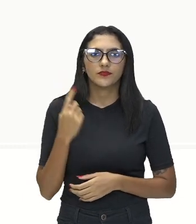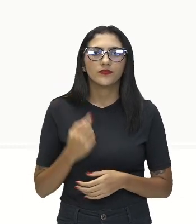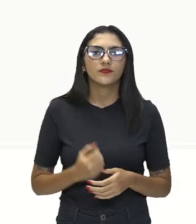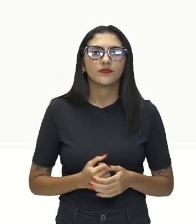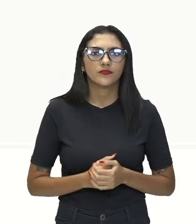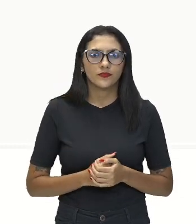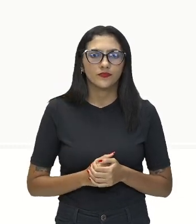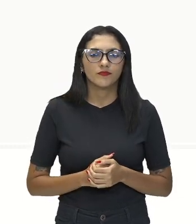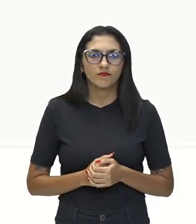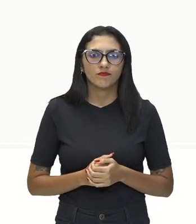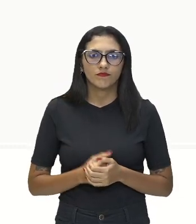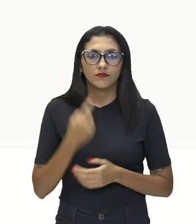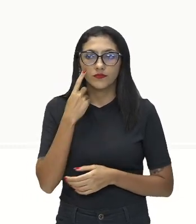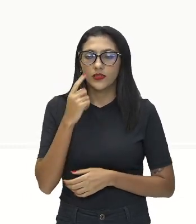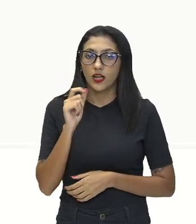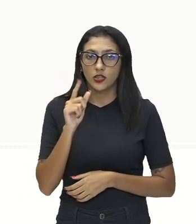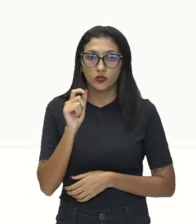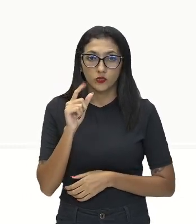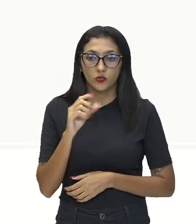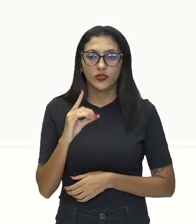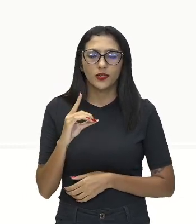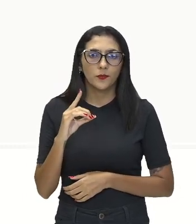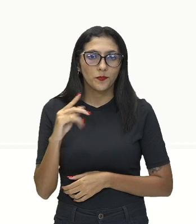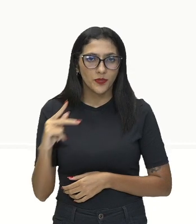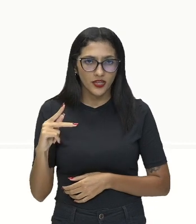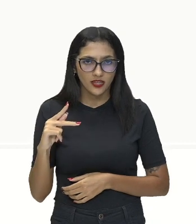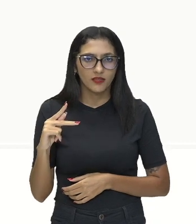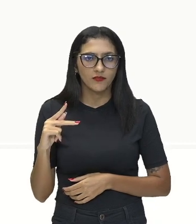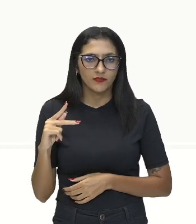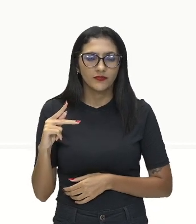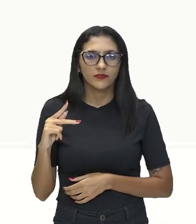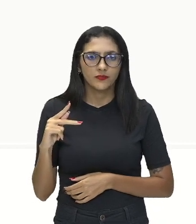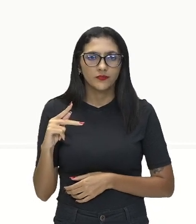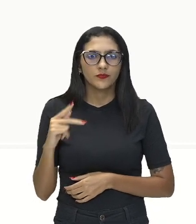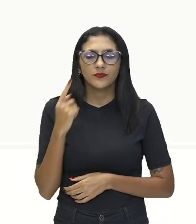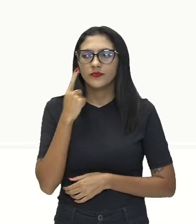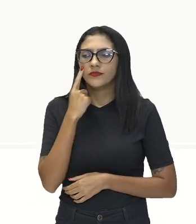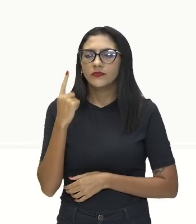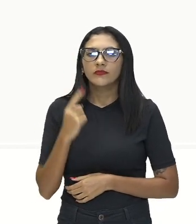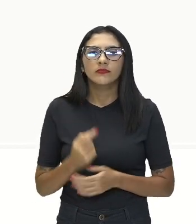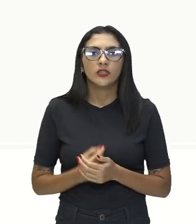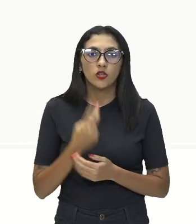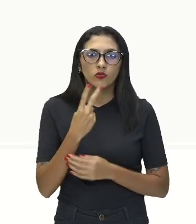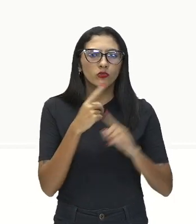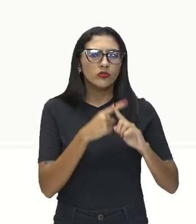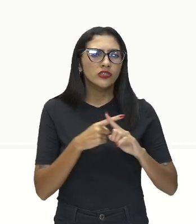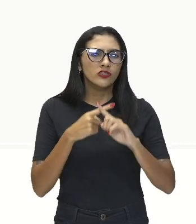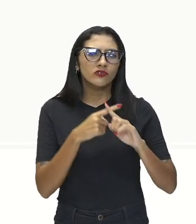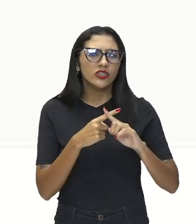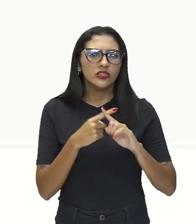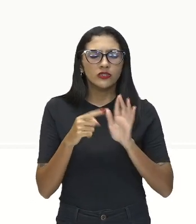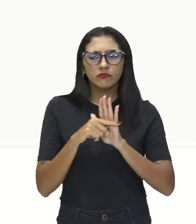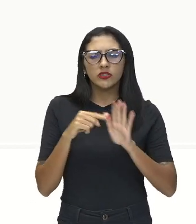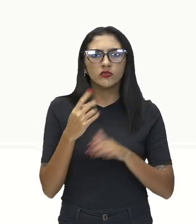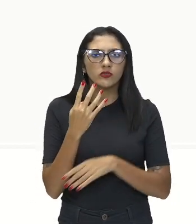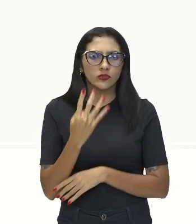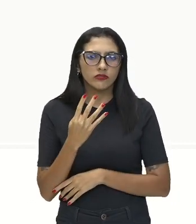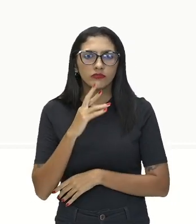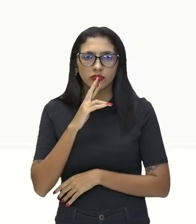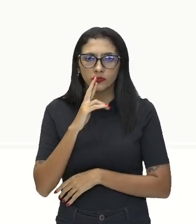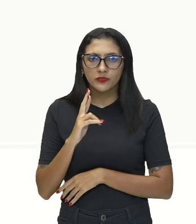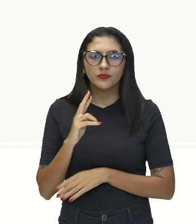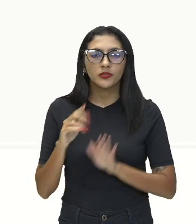diagonal principal, tá? Nesse caso aí, ó, 2 vezes menos 4 é